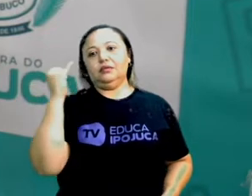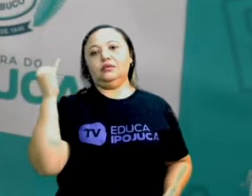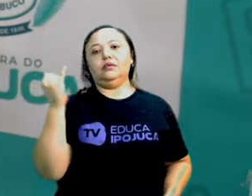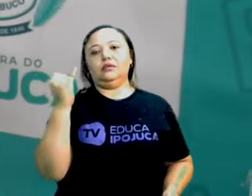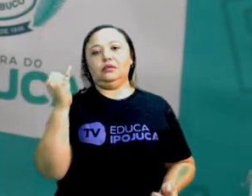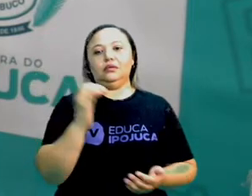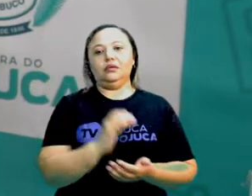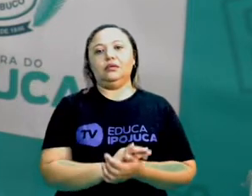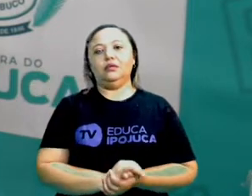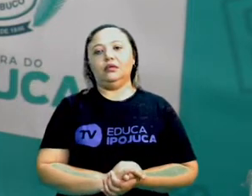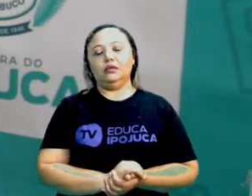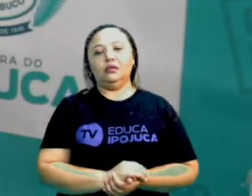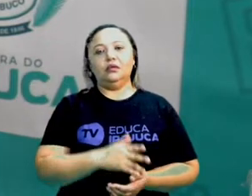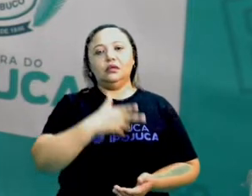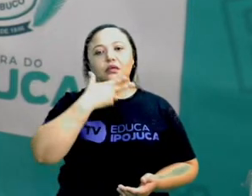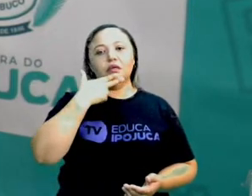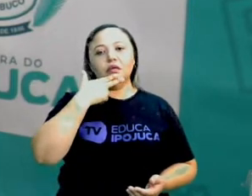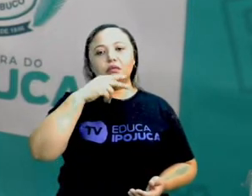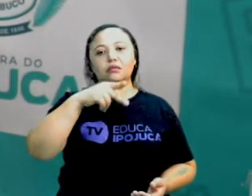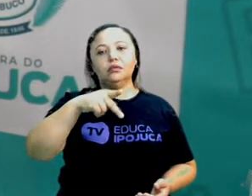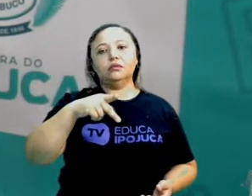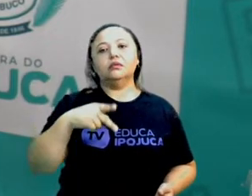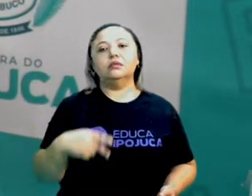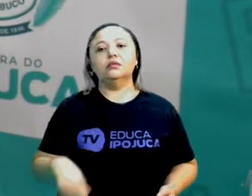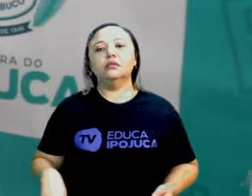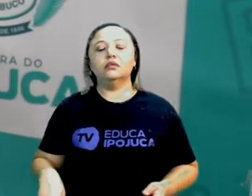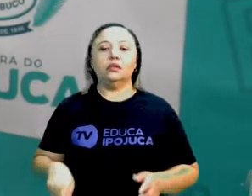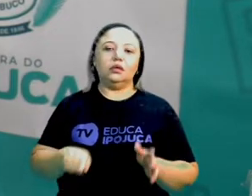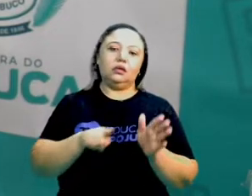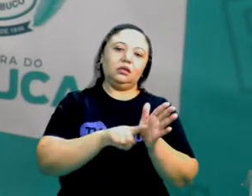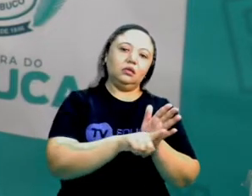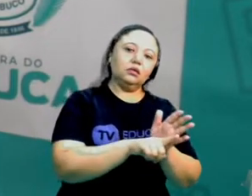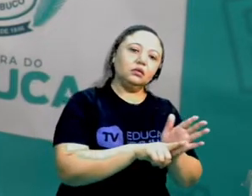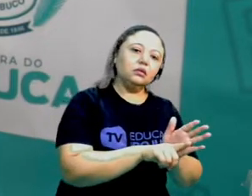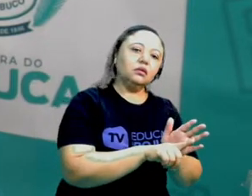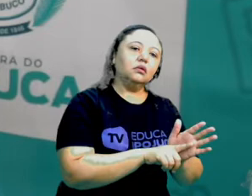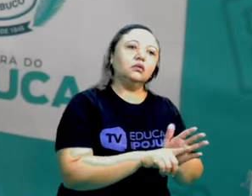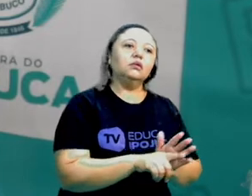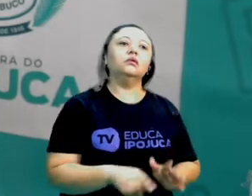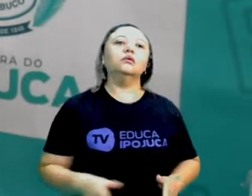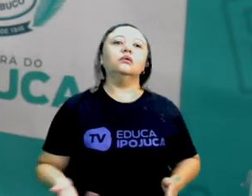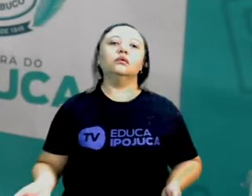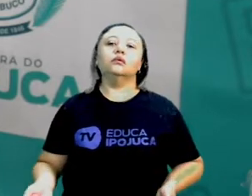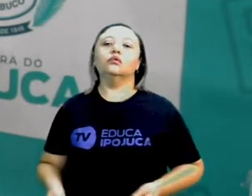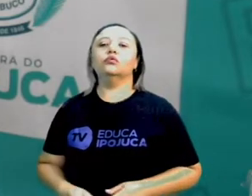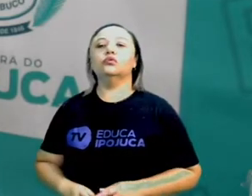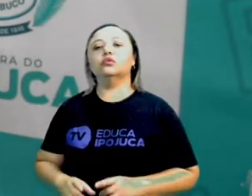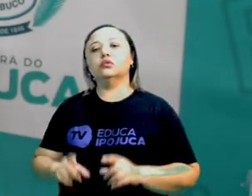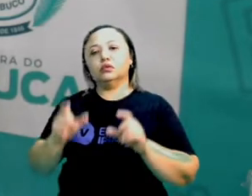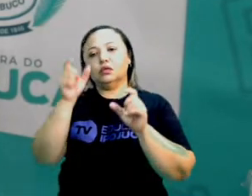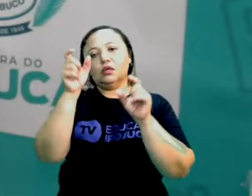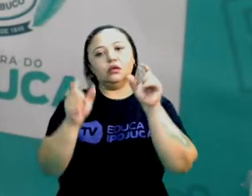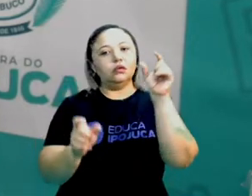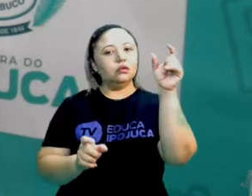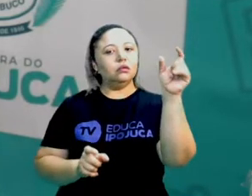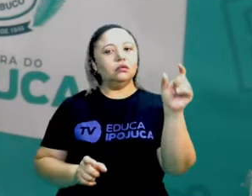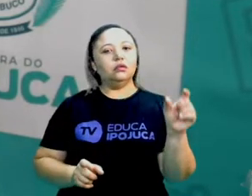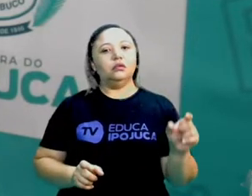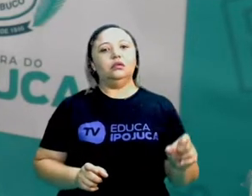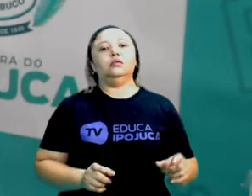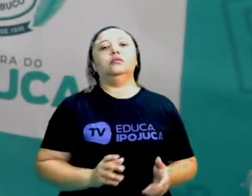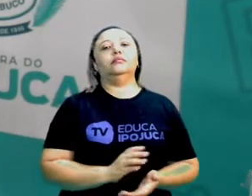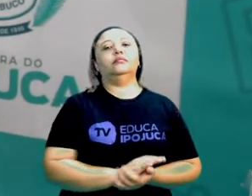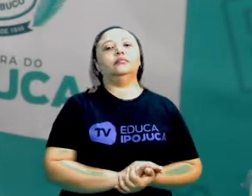importante, né, a probabilidade, a estatística, a pesquisa, a montagem desses gráficos no nosso dia a